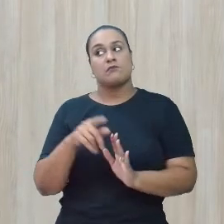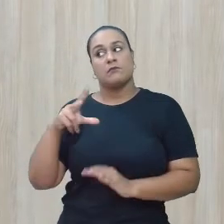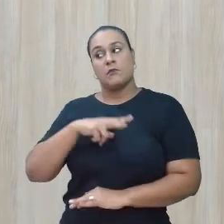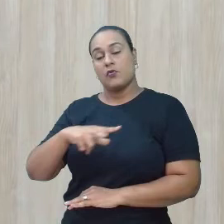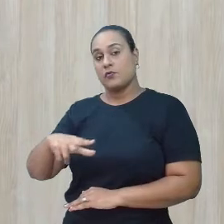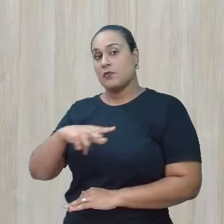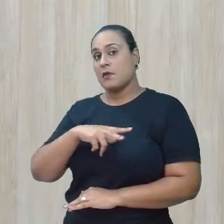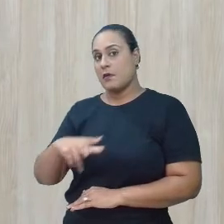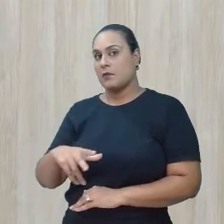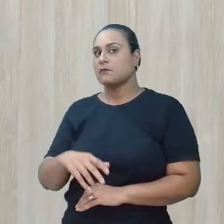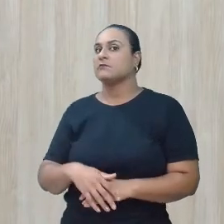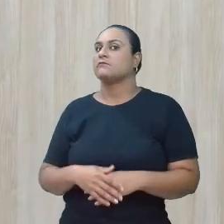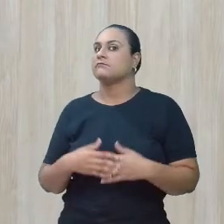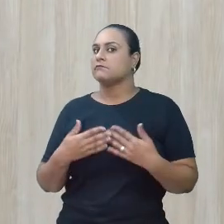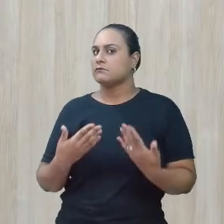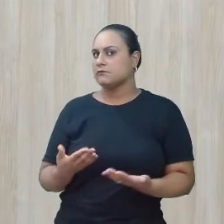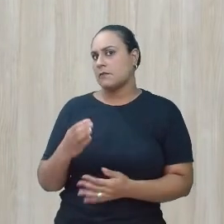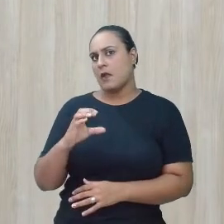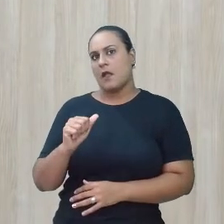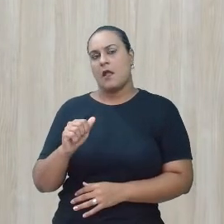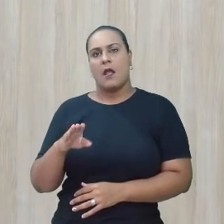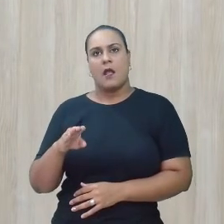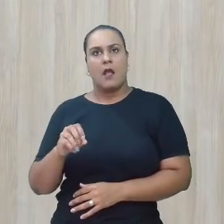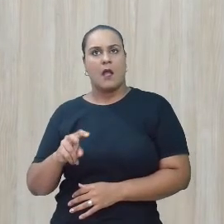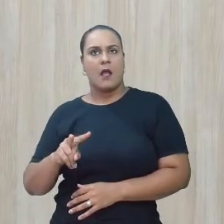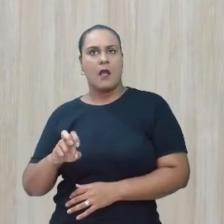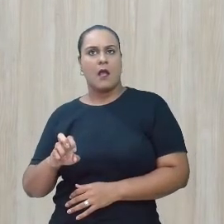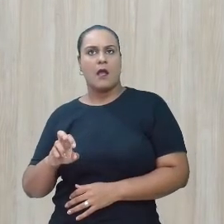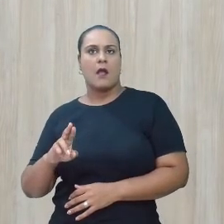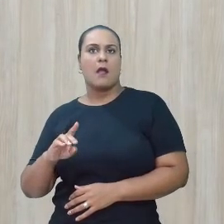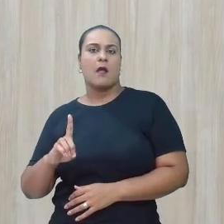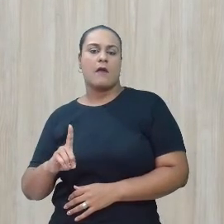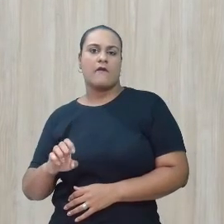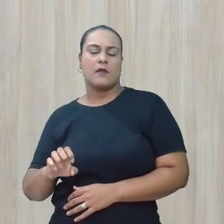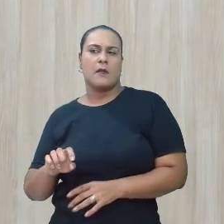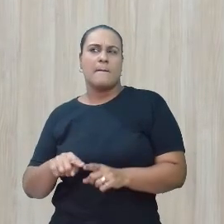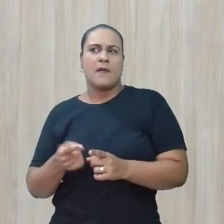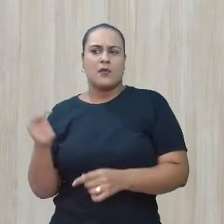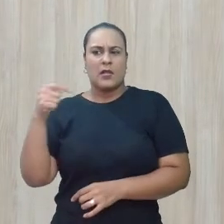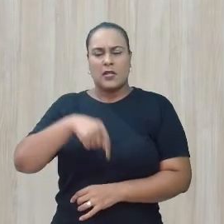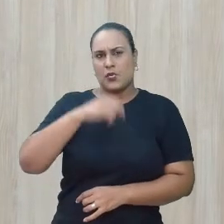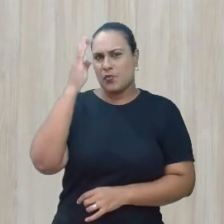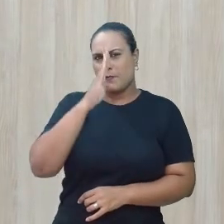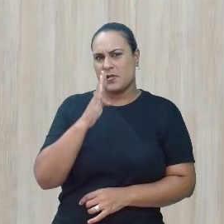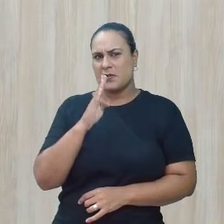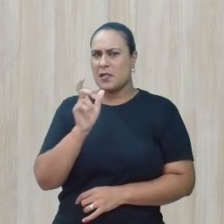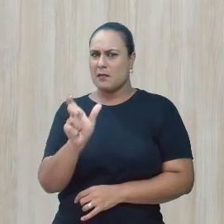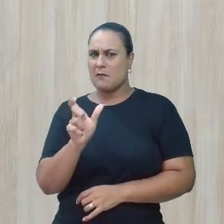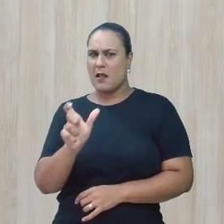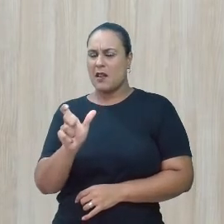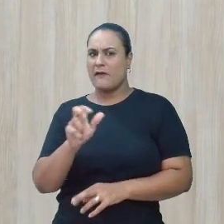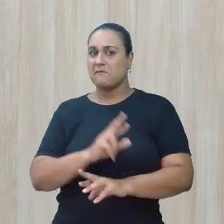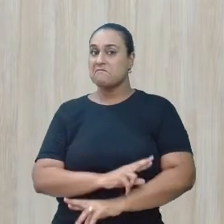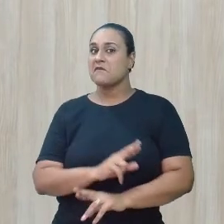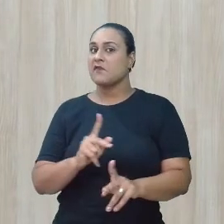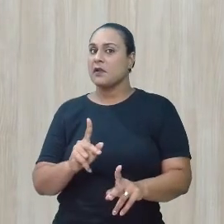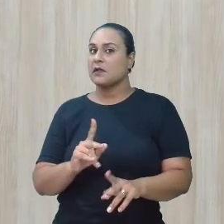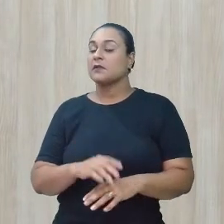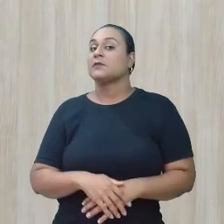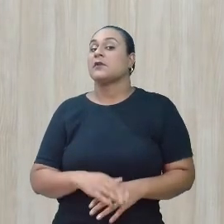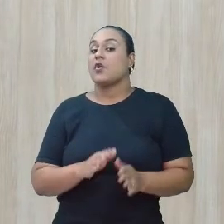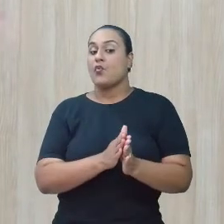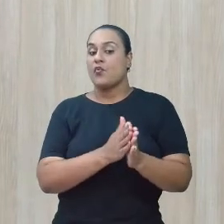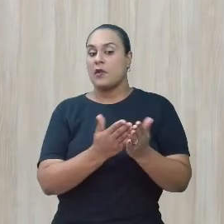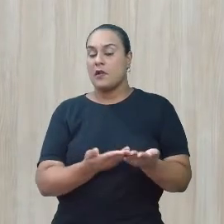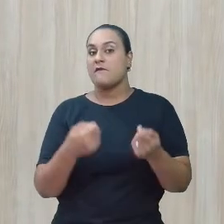em português, ou em Cabo Verde, está escrevendo em português. Mas quando chega no Brasil tem tanta palavra diferente, tem tanta construção diferente que o livro precisa